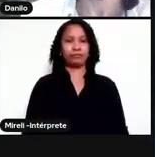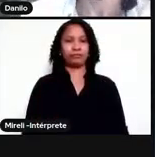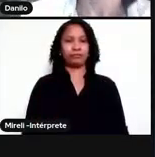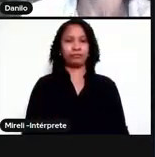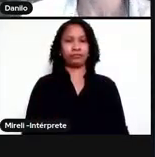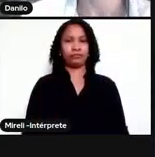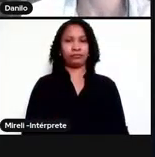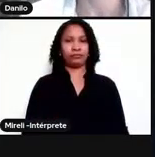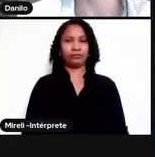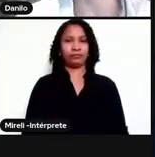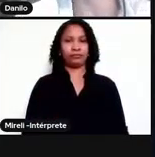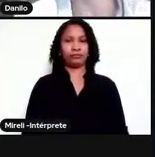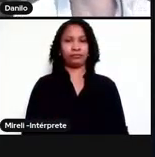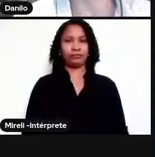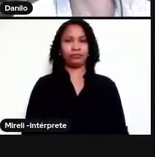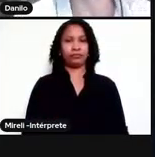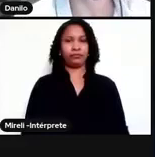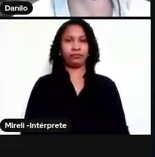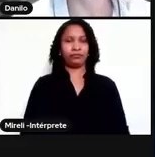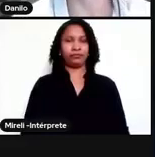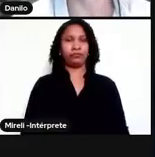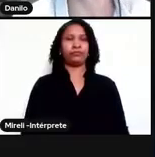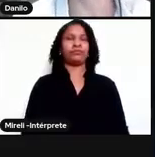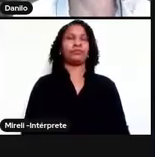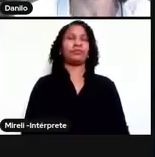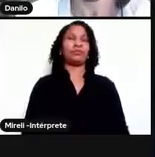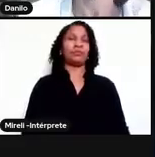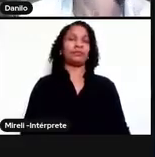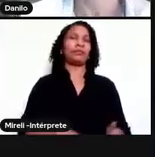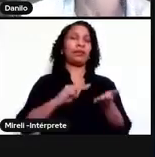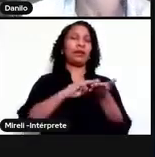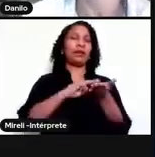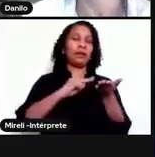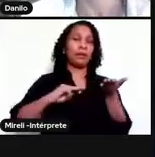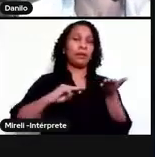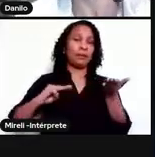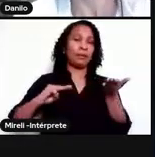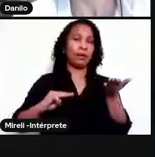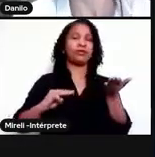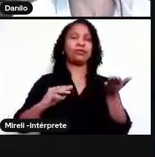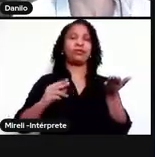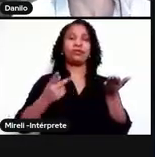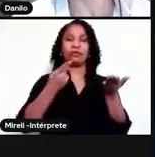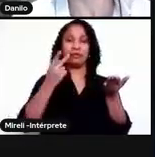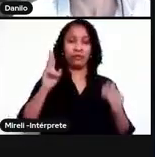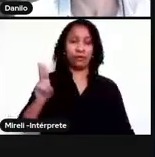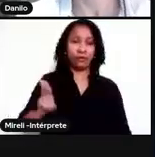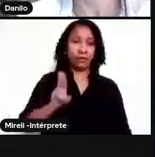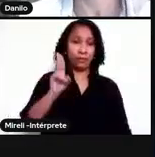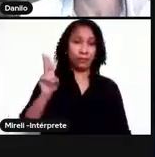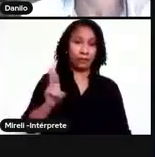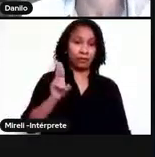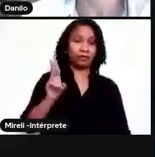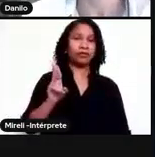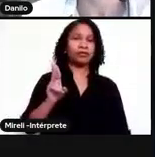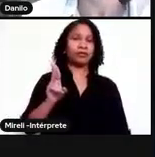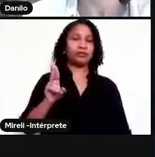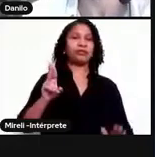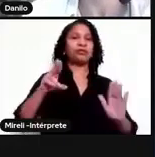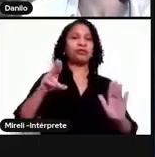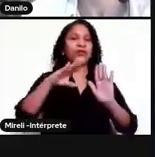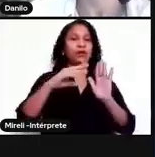O método, como foi dito, para utilizar foi o método correlativo de presença background, e o programa utilizado foi